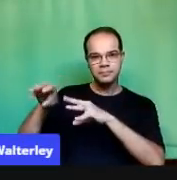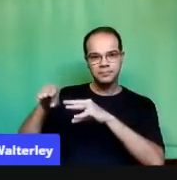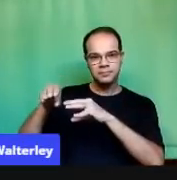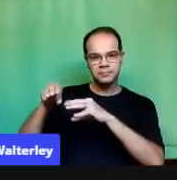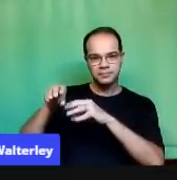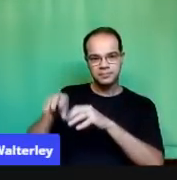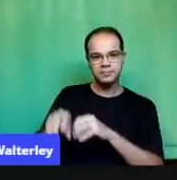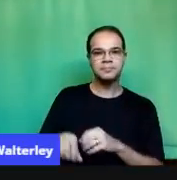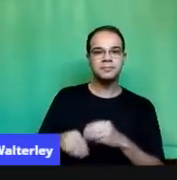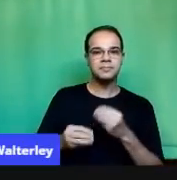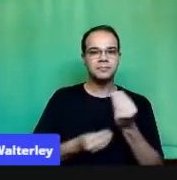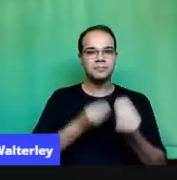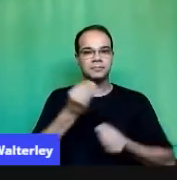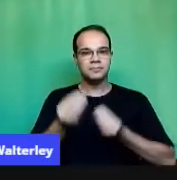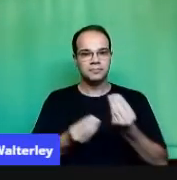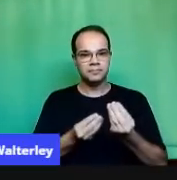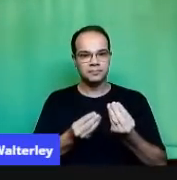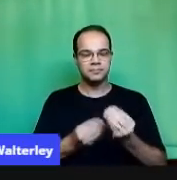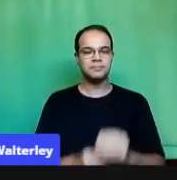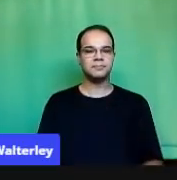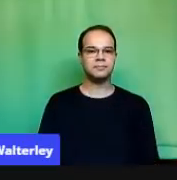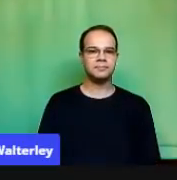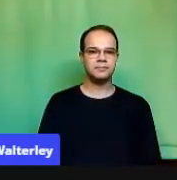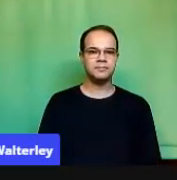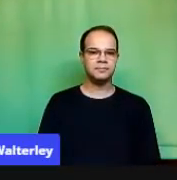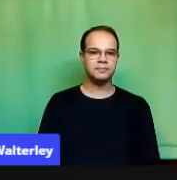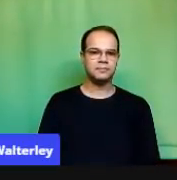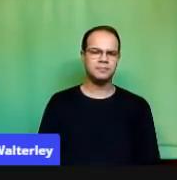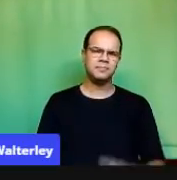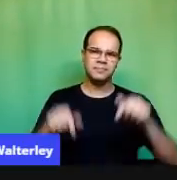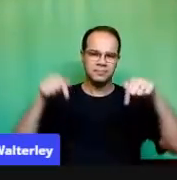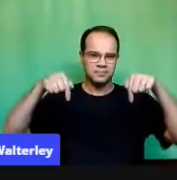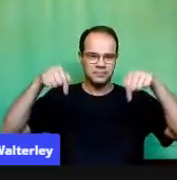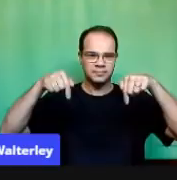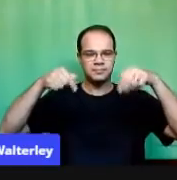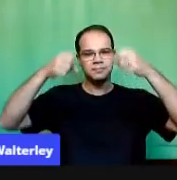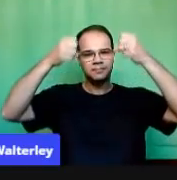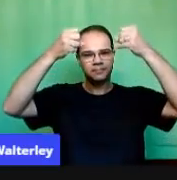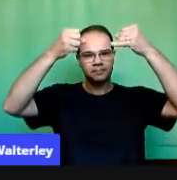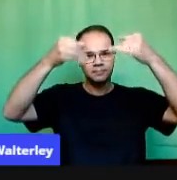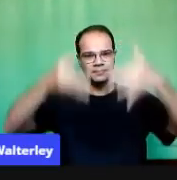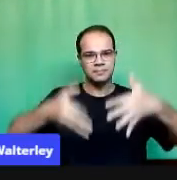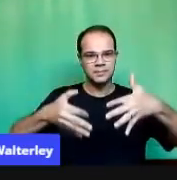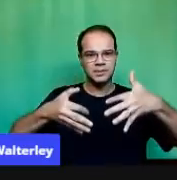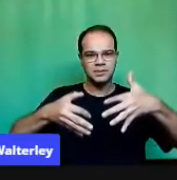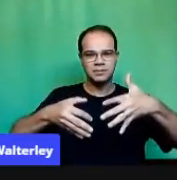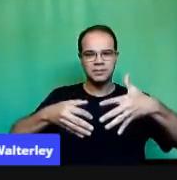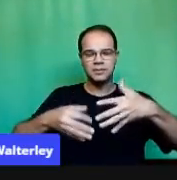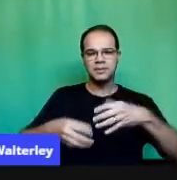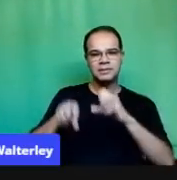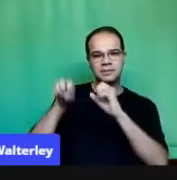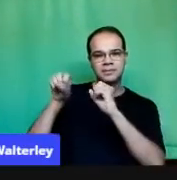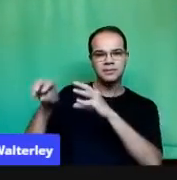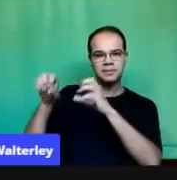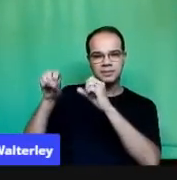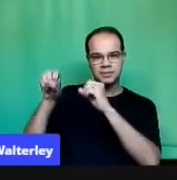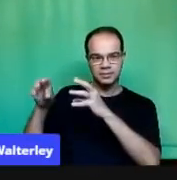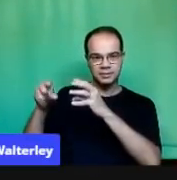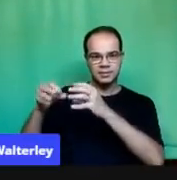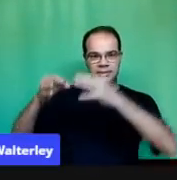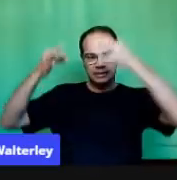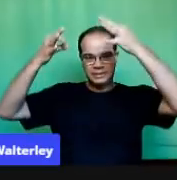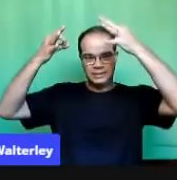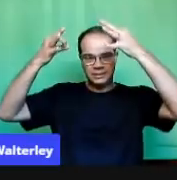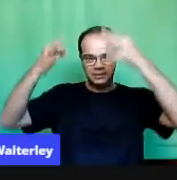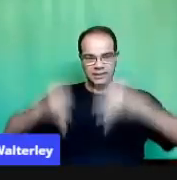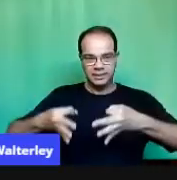que durante este período nós não vamos falar de fórmulas corretas para que se seja